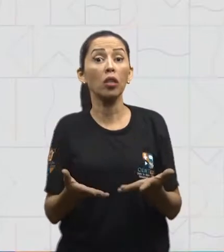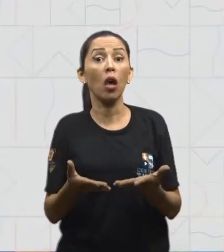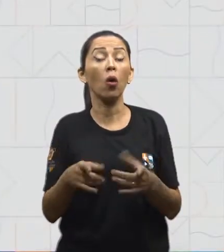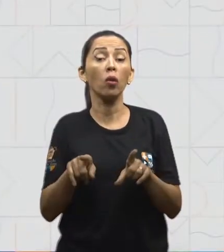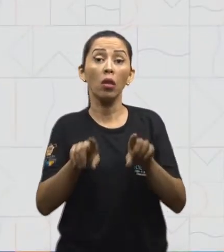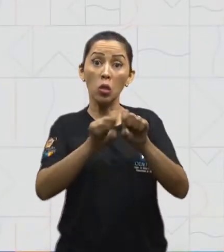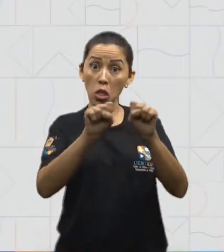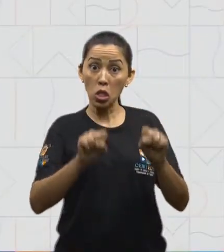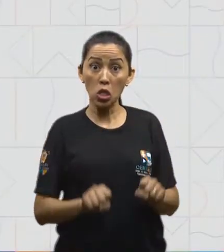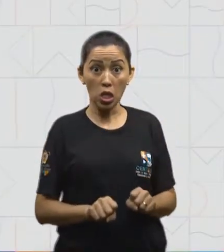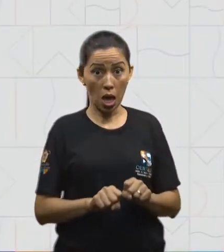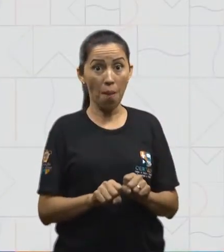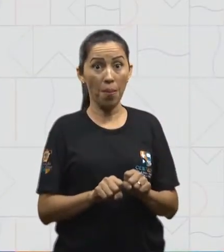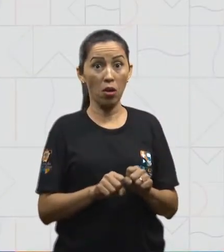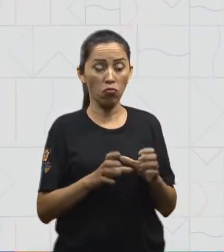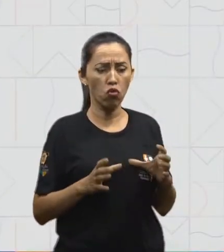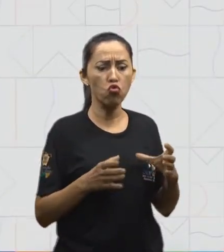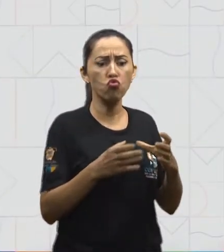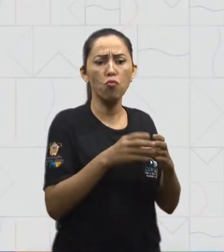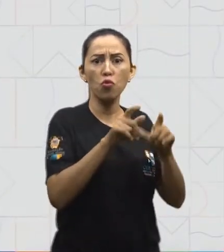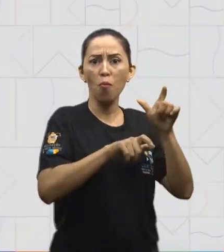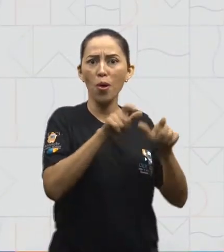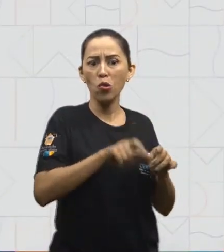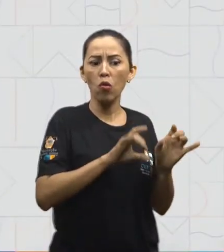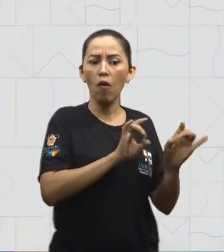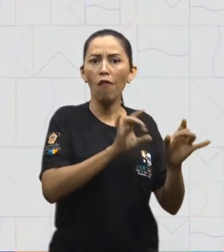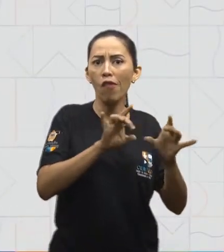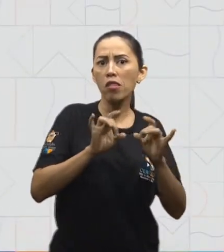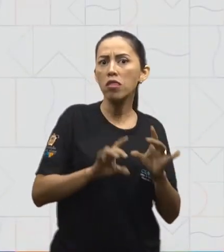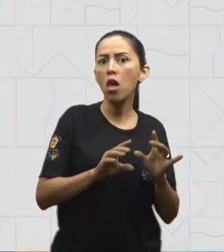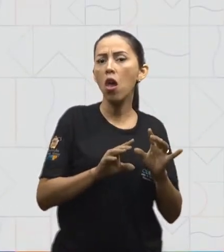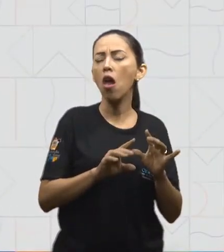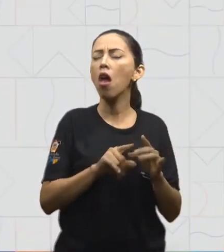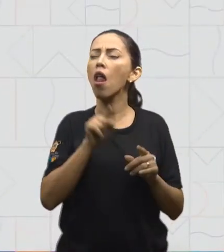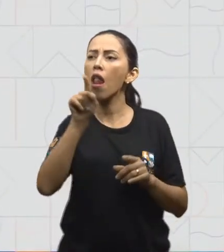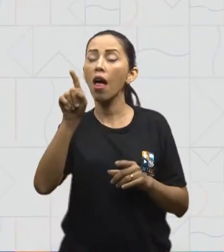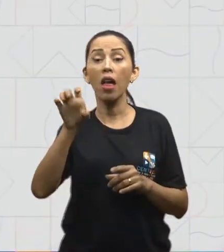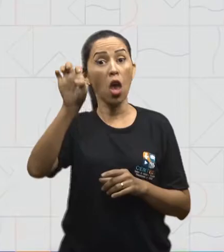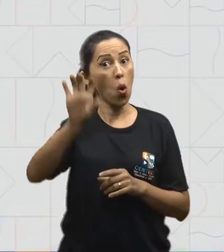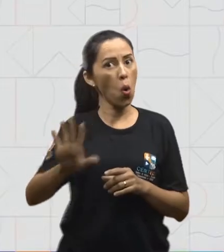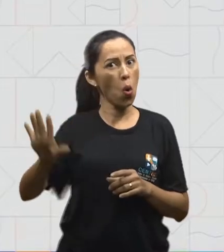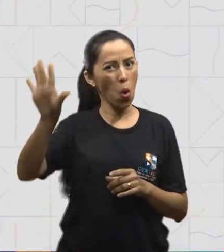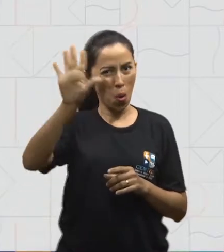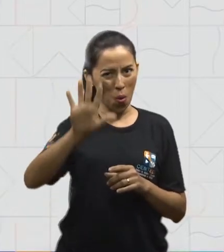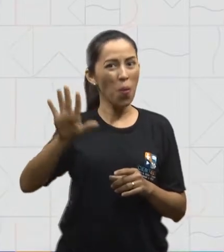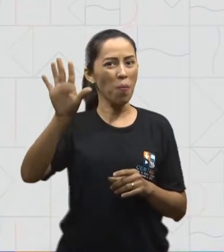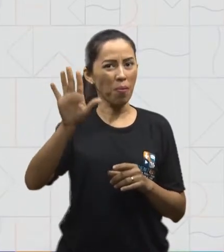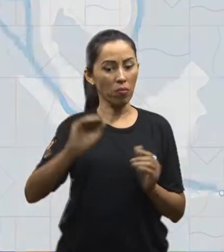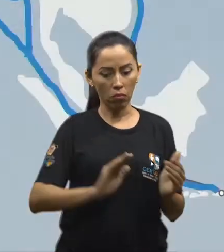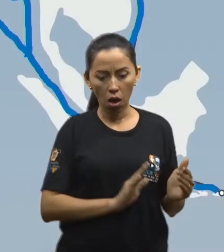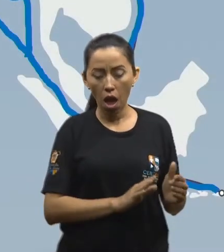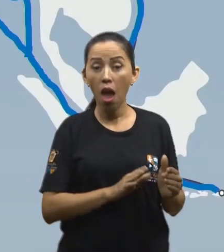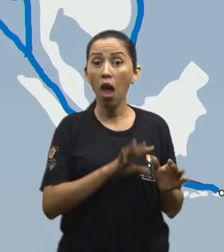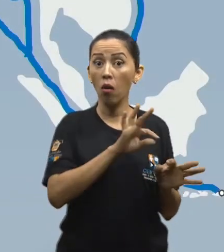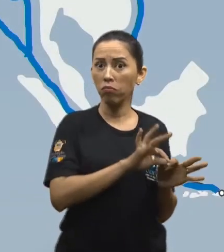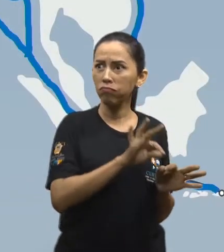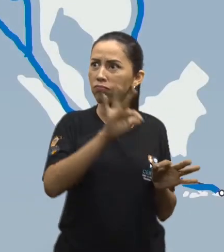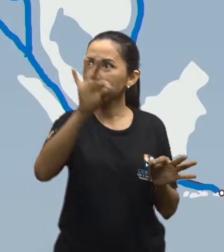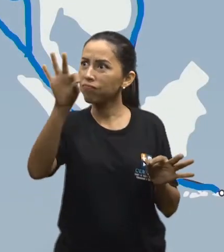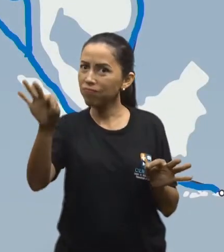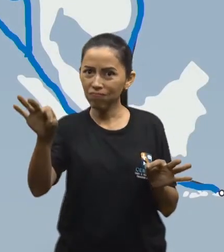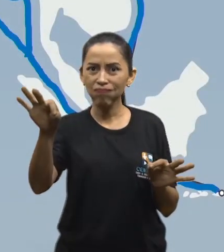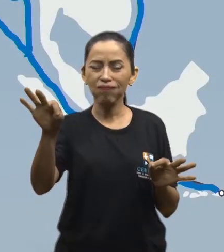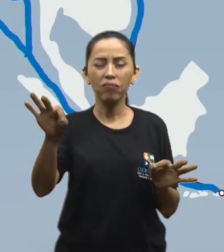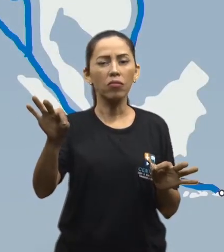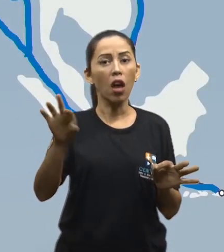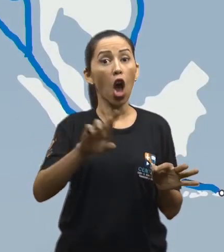sistema de caravanas para levar esse e os outros produtos para a Europa foi chamado de Rota da Seda. Nesse